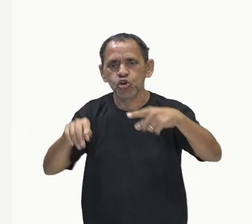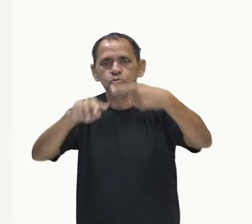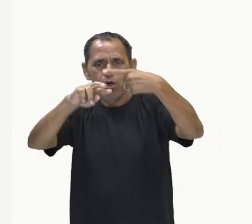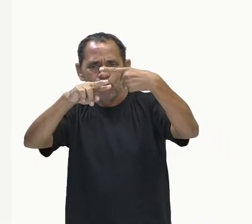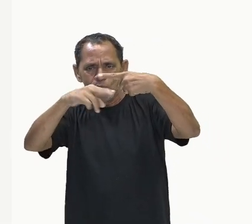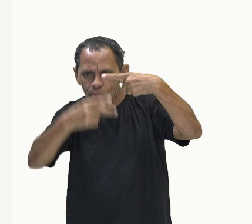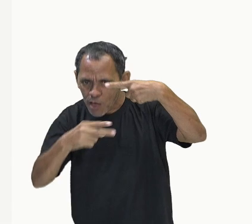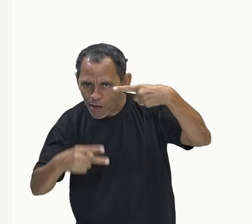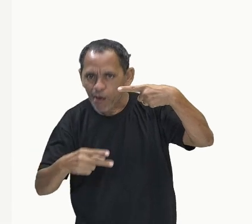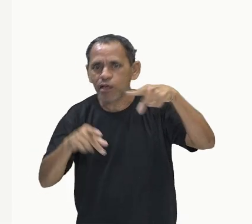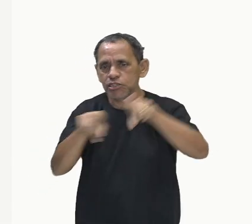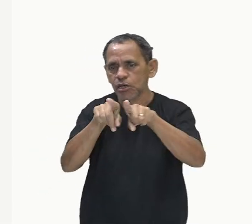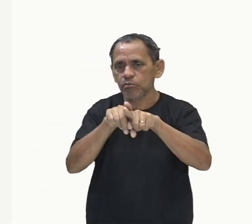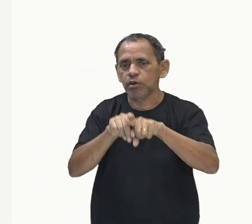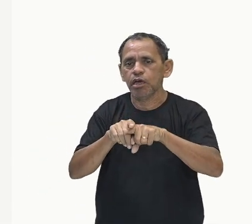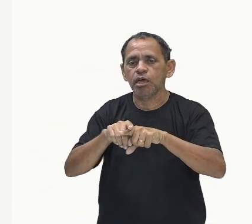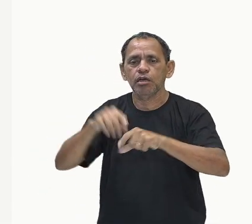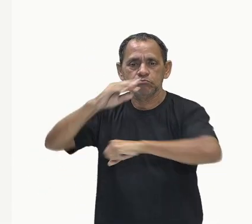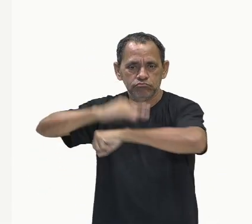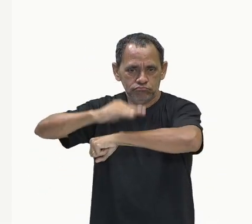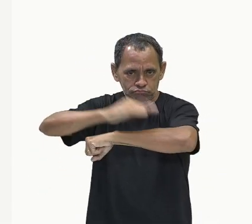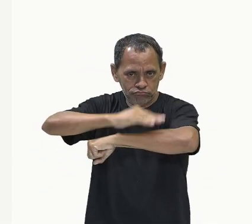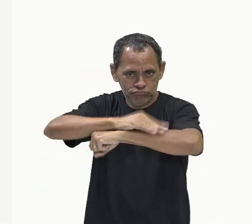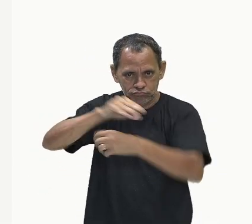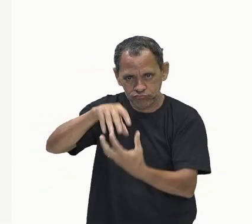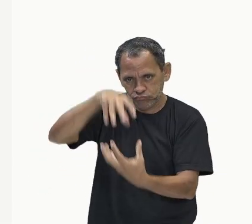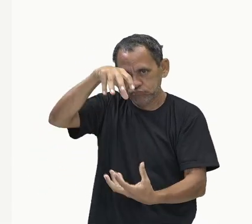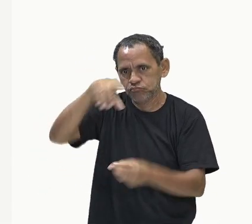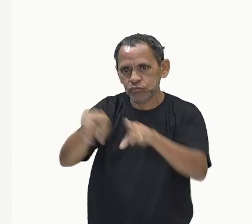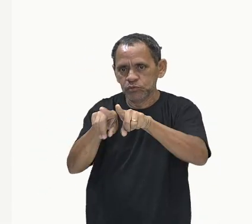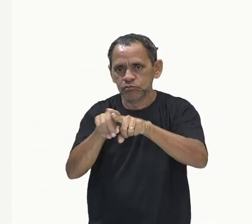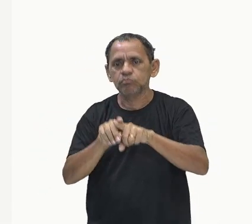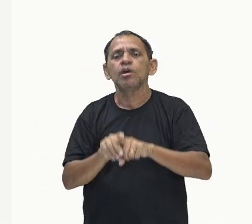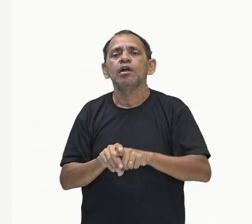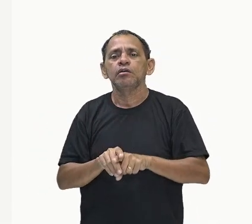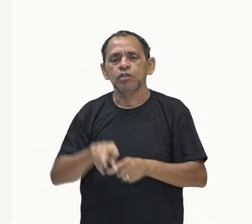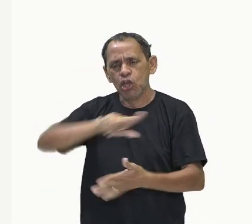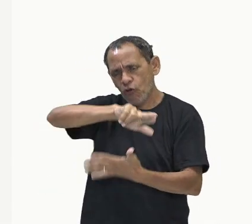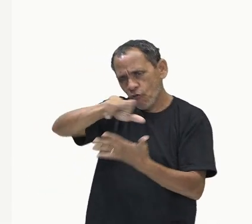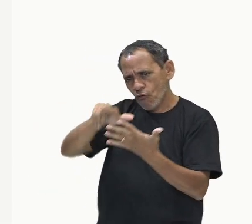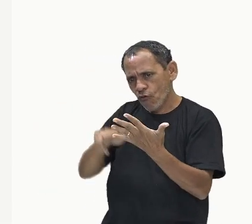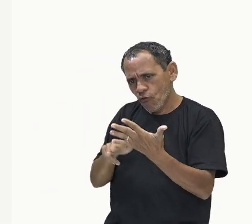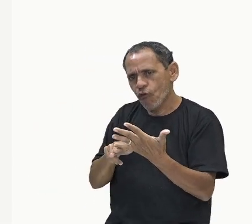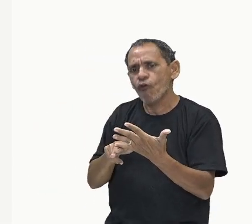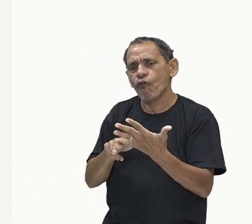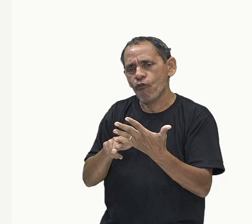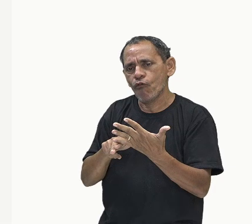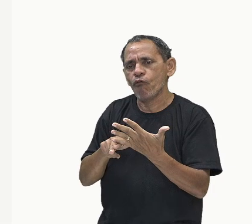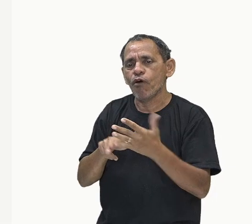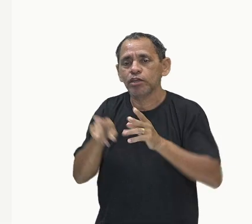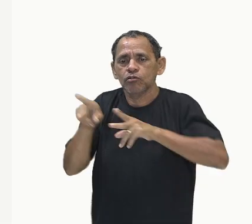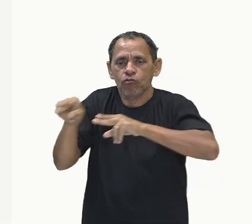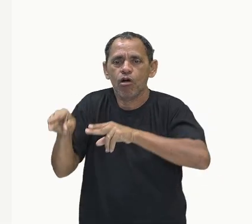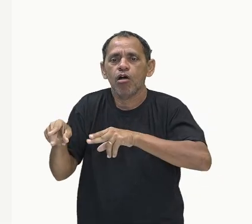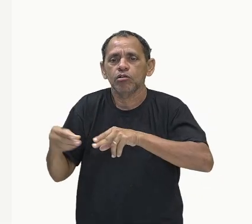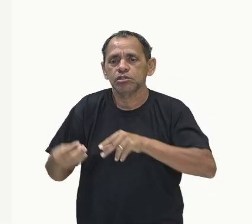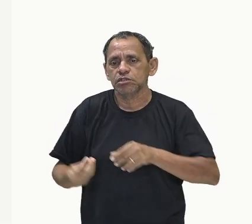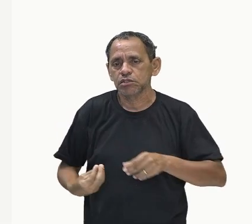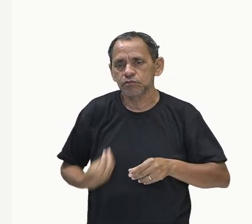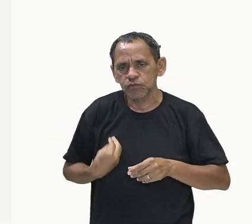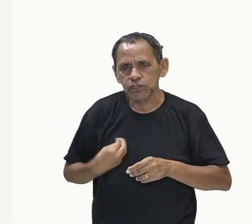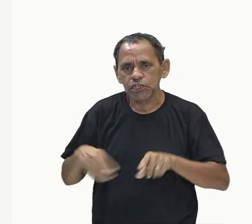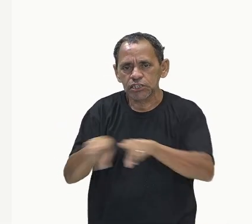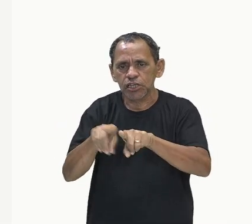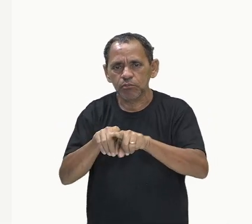adulto, e aí nós temos uma célula que é também da mesma espécie, uma célula-ovo que não foi fertilizada,